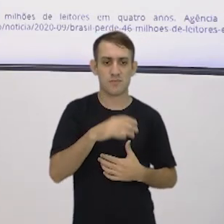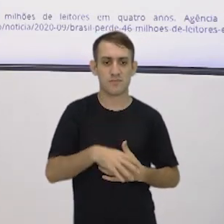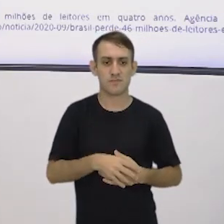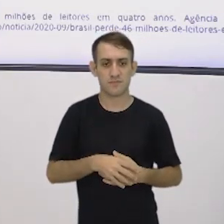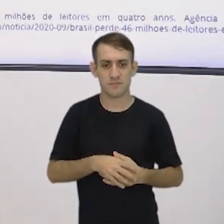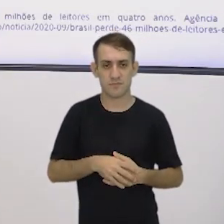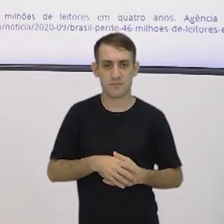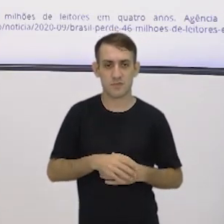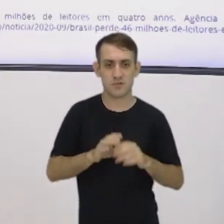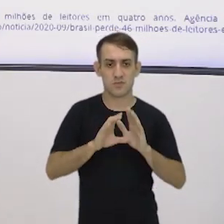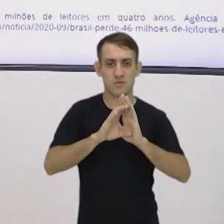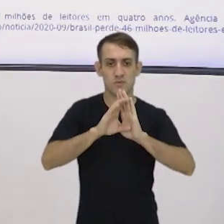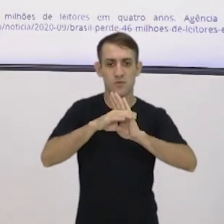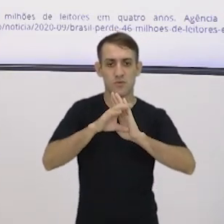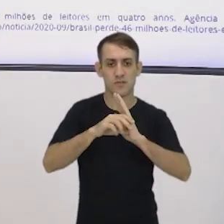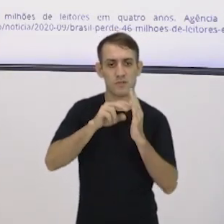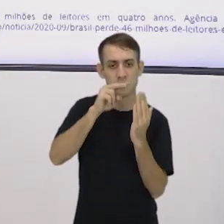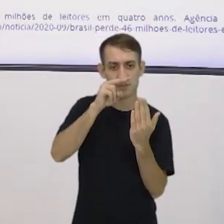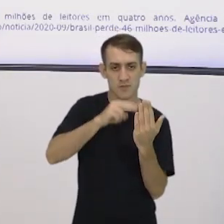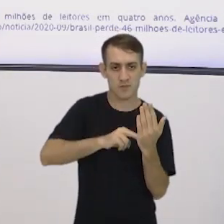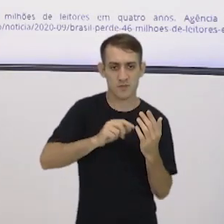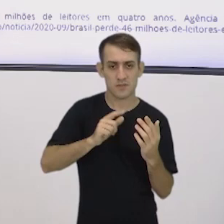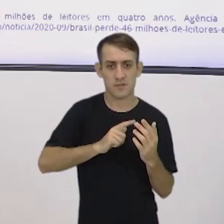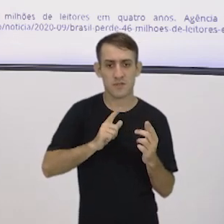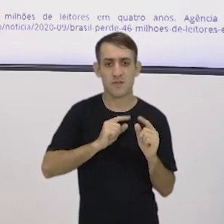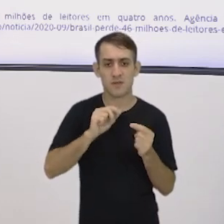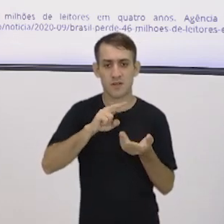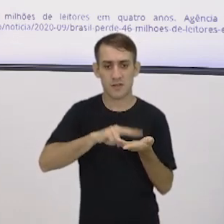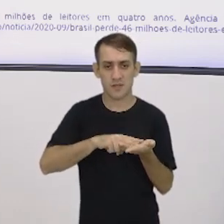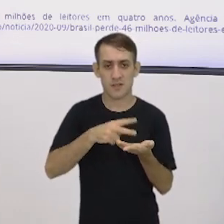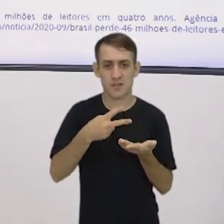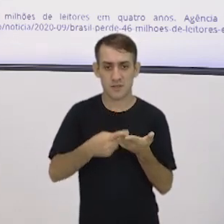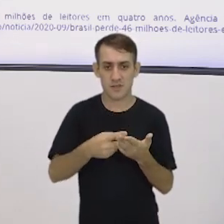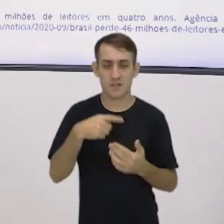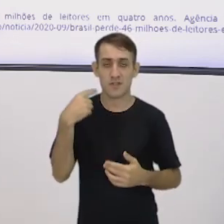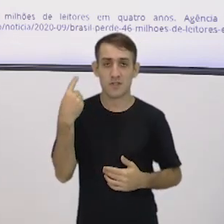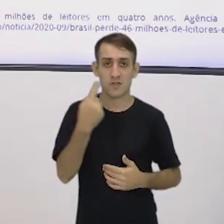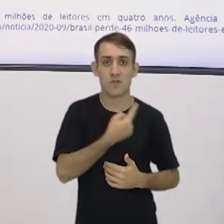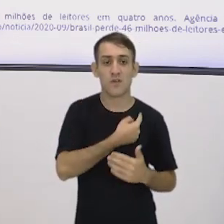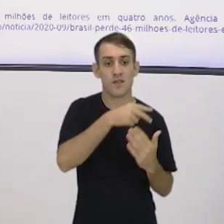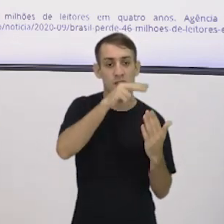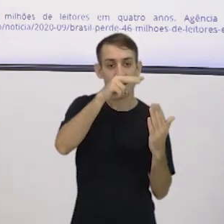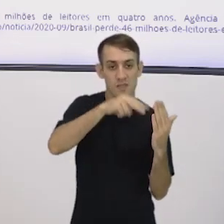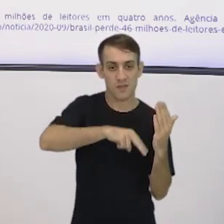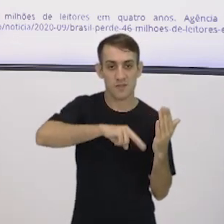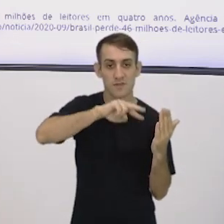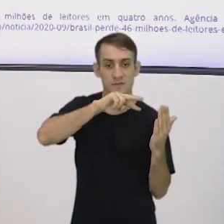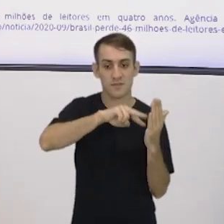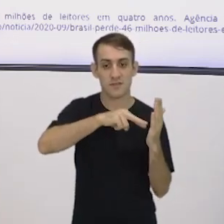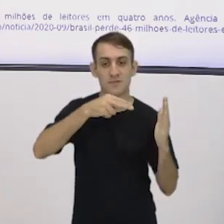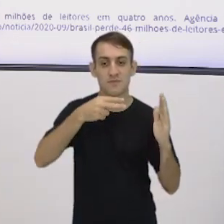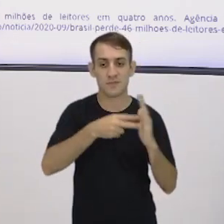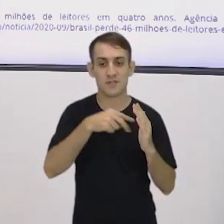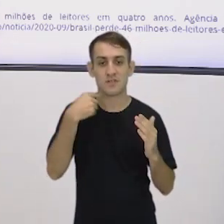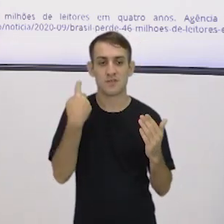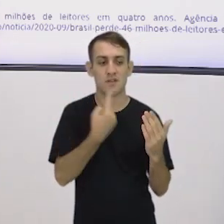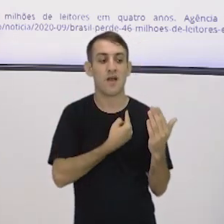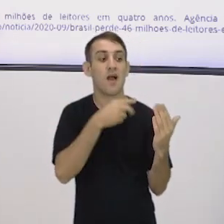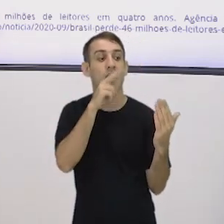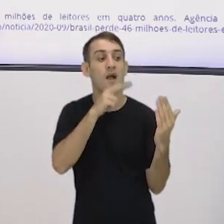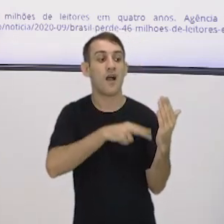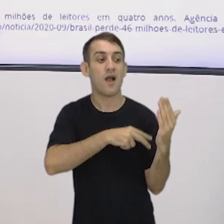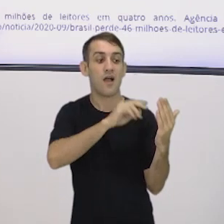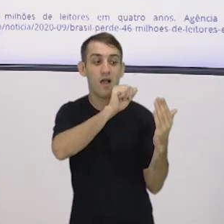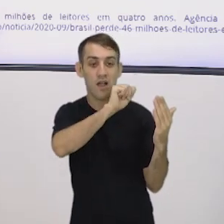No conceito de leitura está a interpretação. Então, certo. Ler é ter construído sentido para